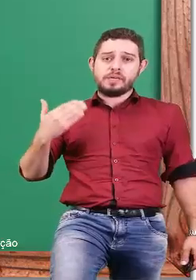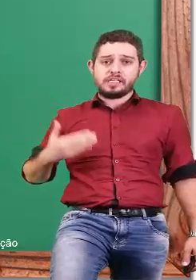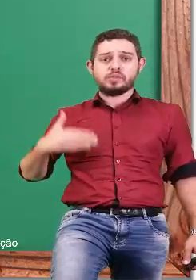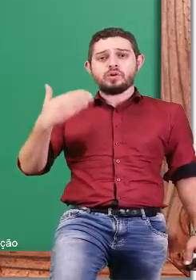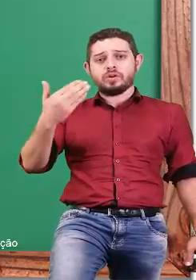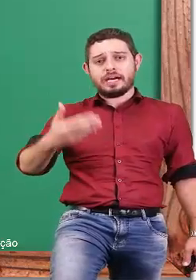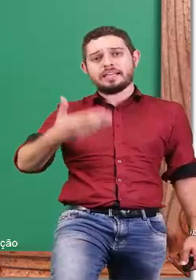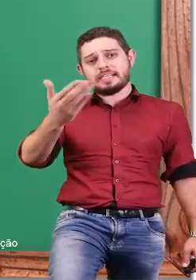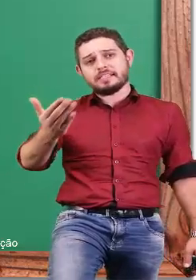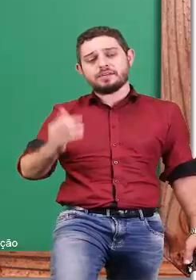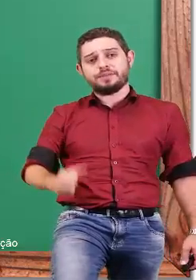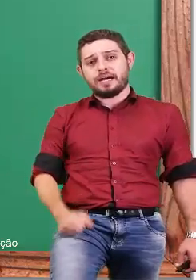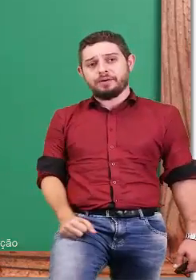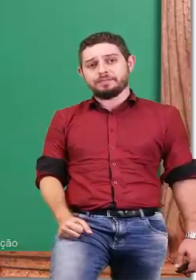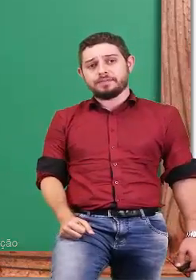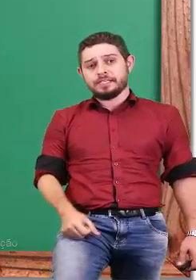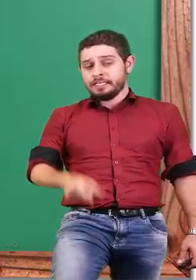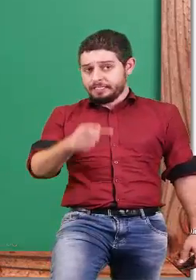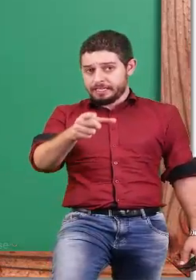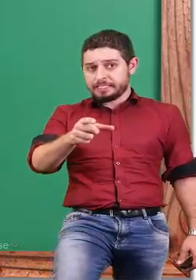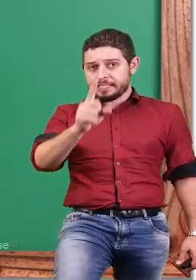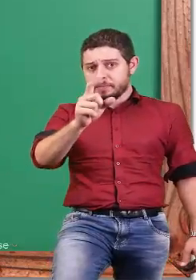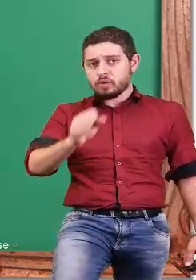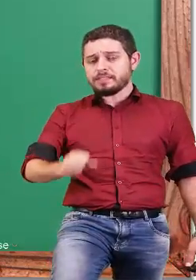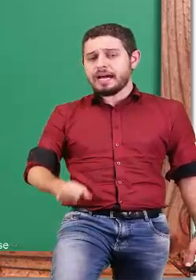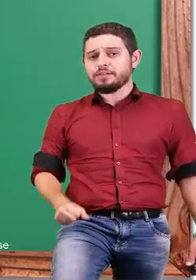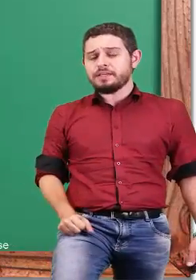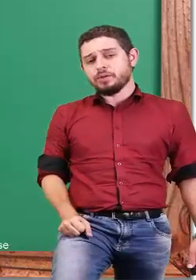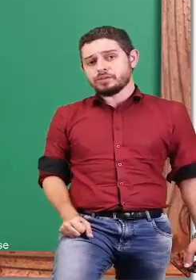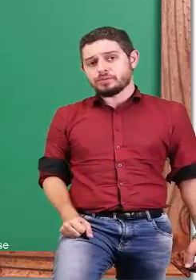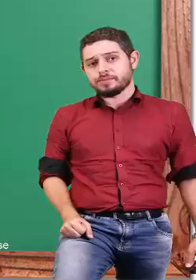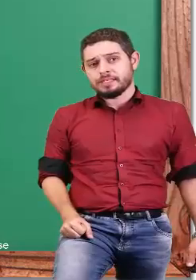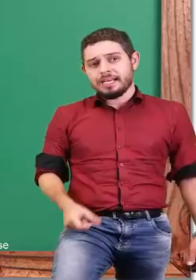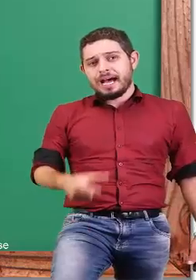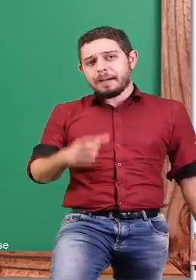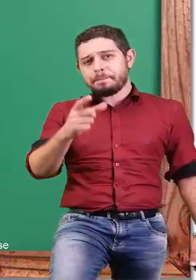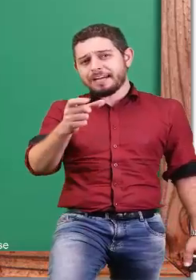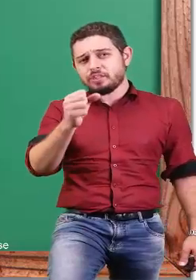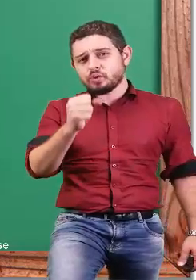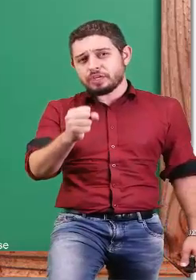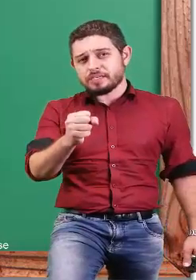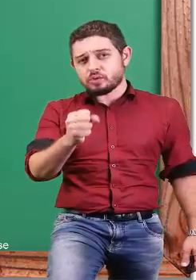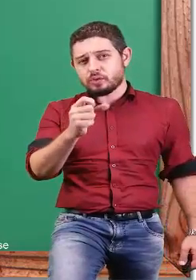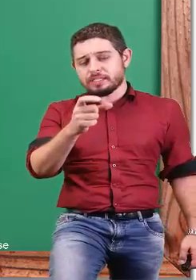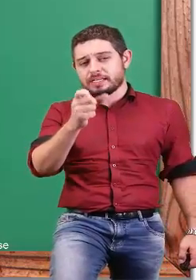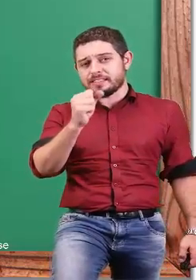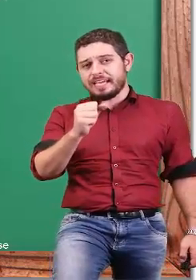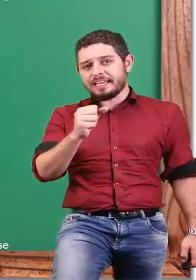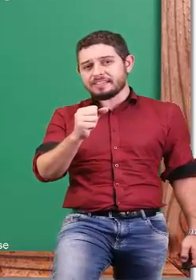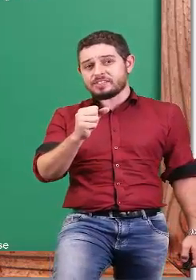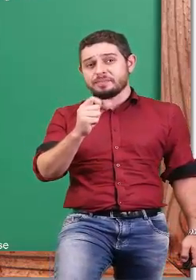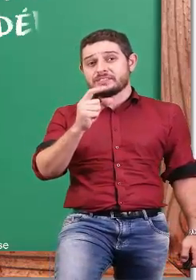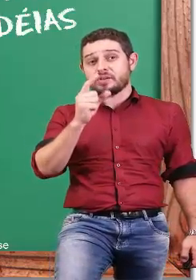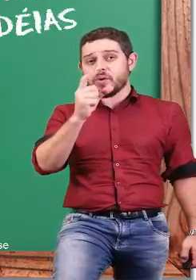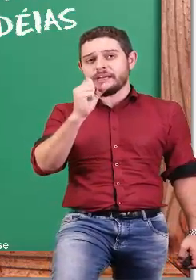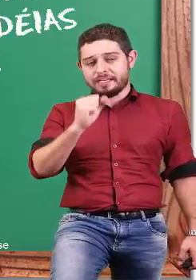antes mesmo de colocá-las na redação final. E aqui cabe um comentário valioso. A parte do texto que cuida das